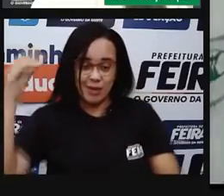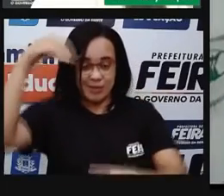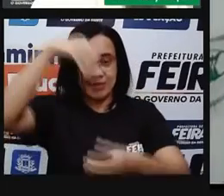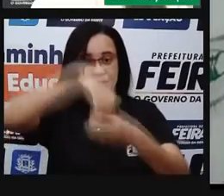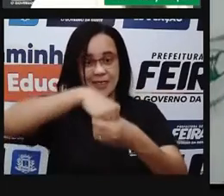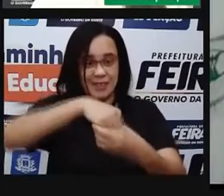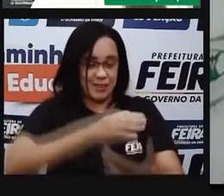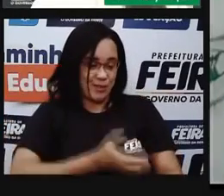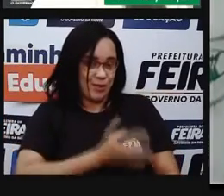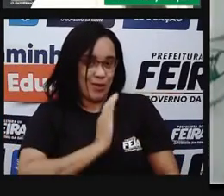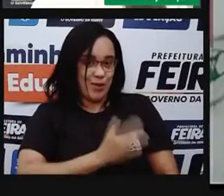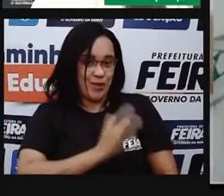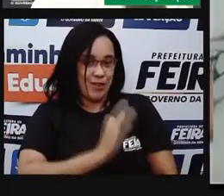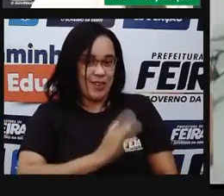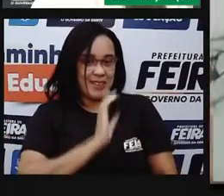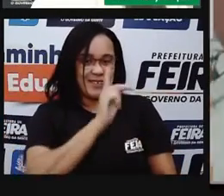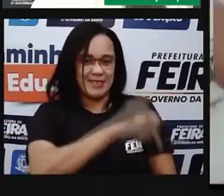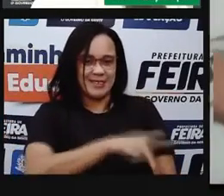professores.